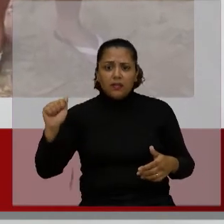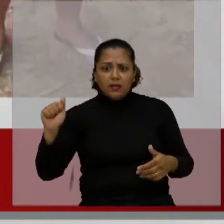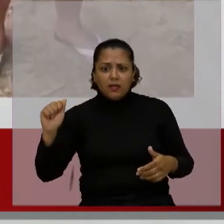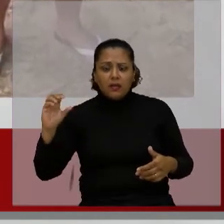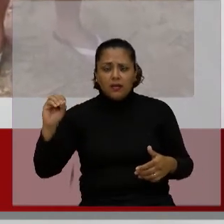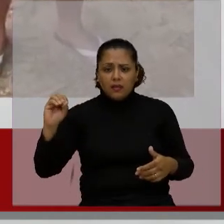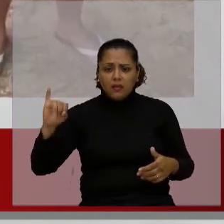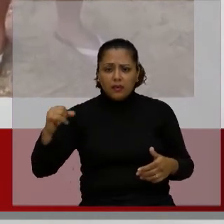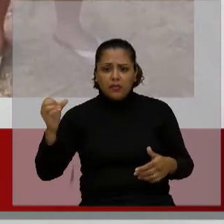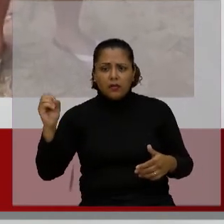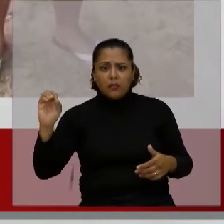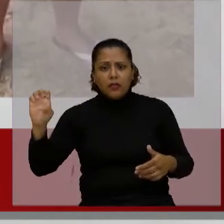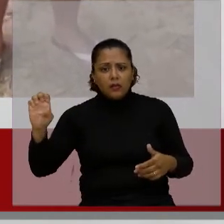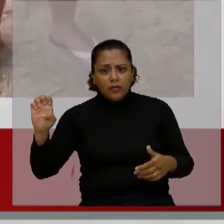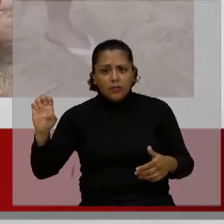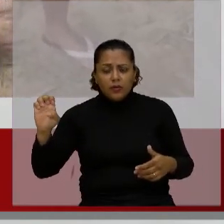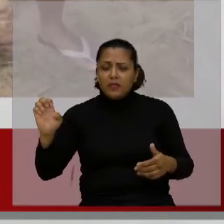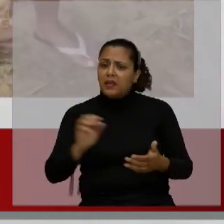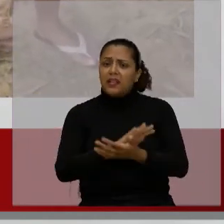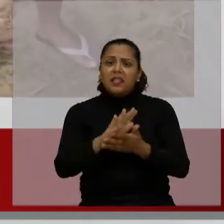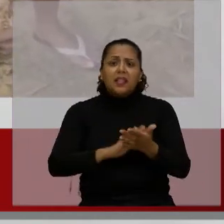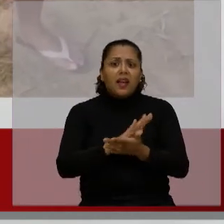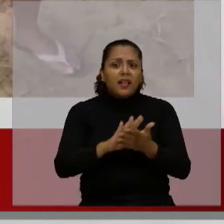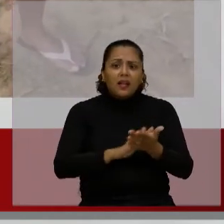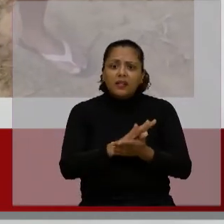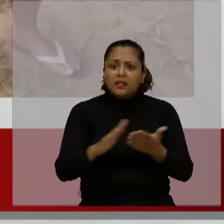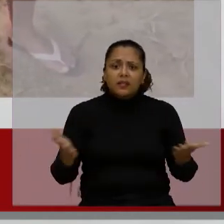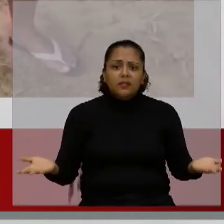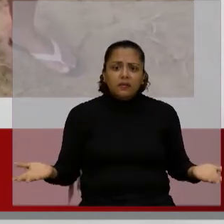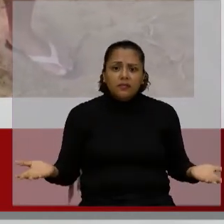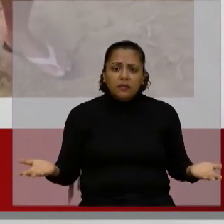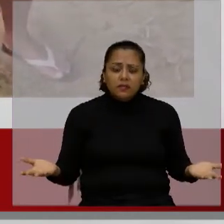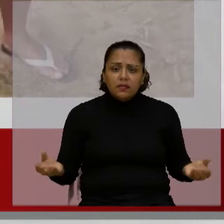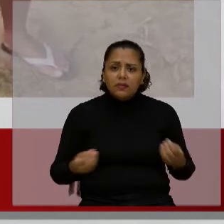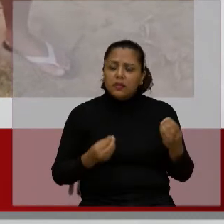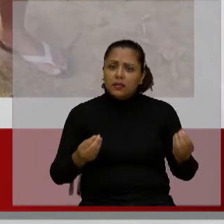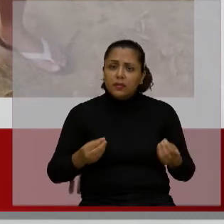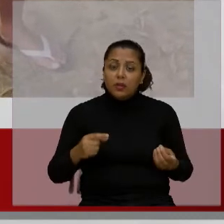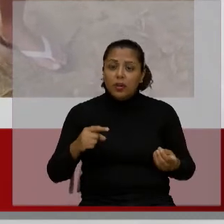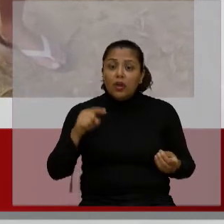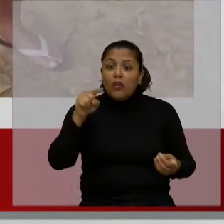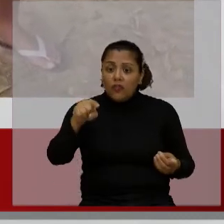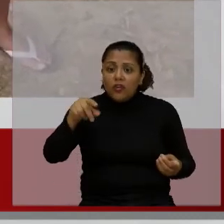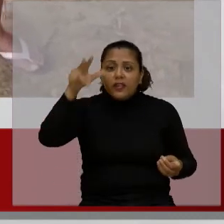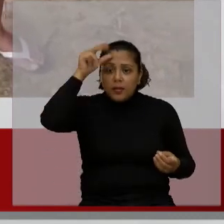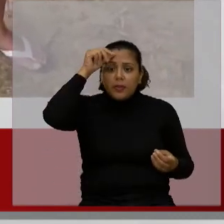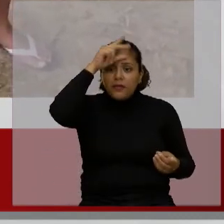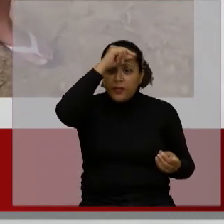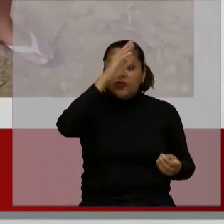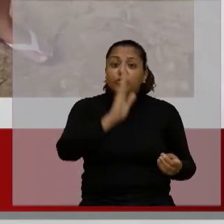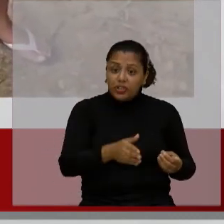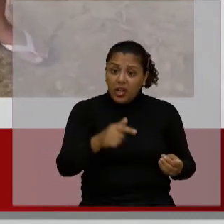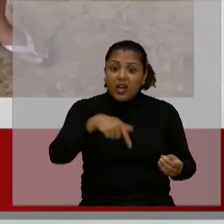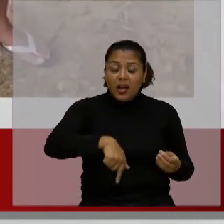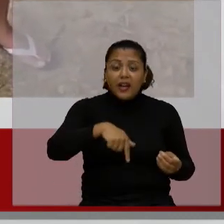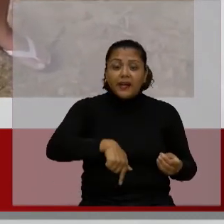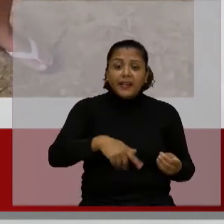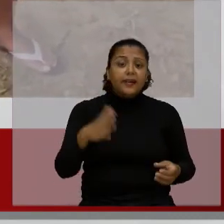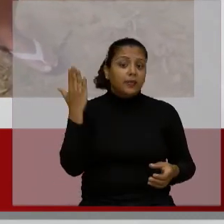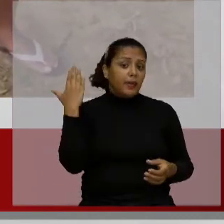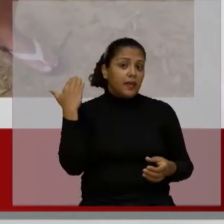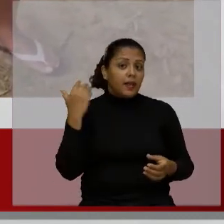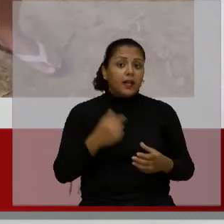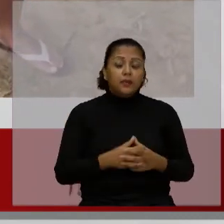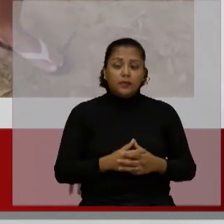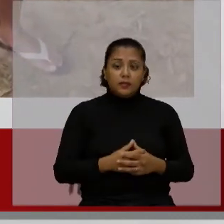para apresentar a obra que ia ser construída aqui, para benefício da população, dos pais de família, mãe de família que tem criança em